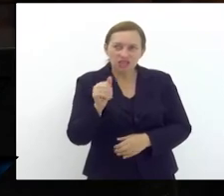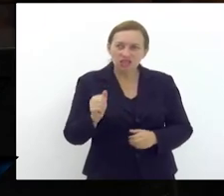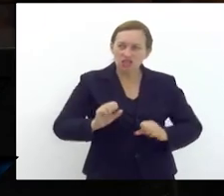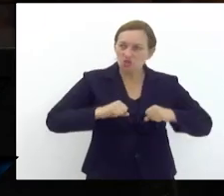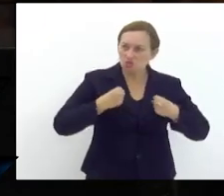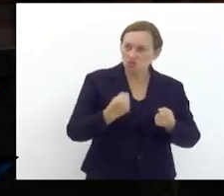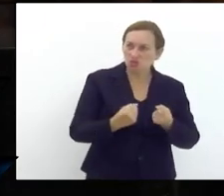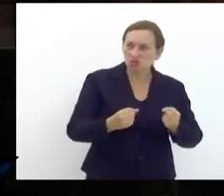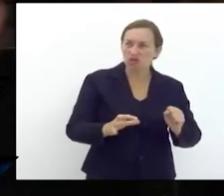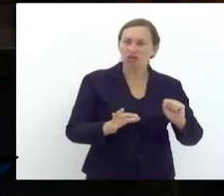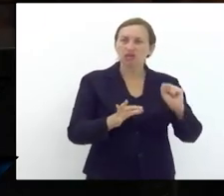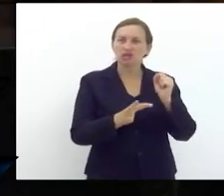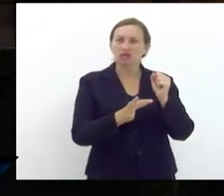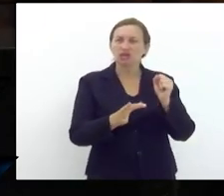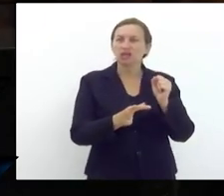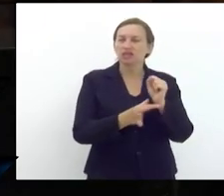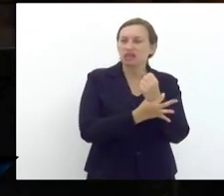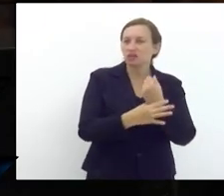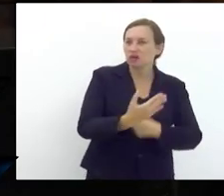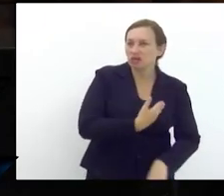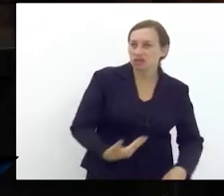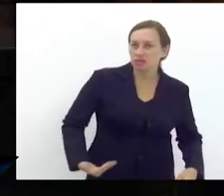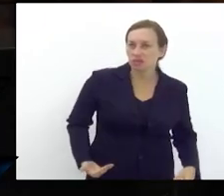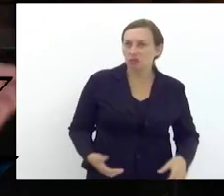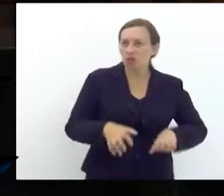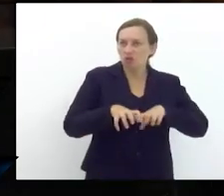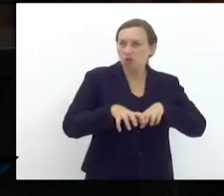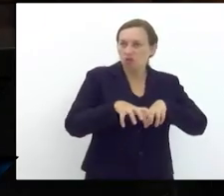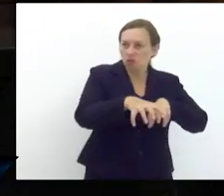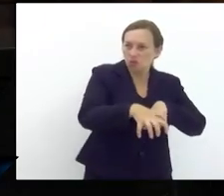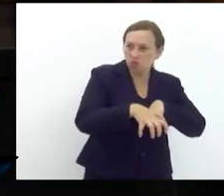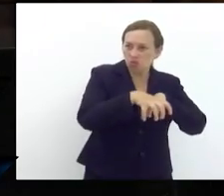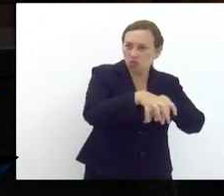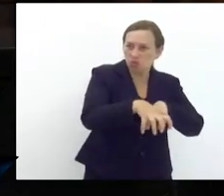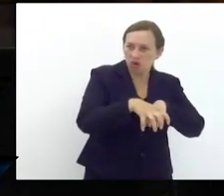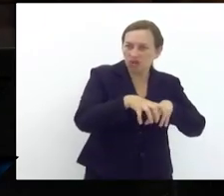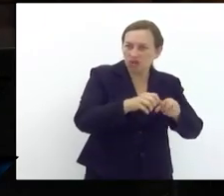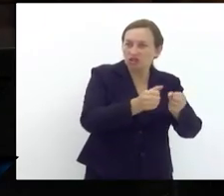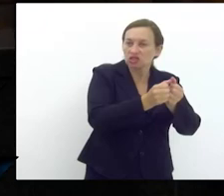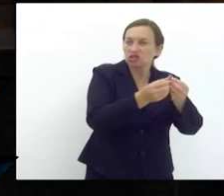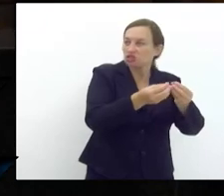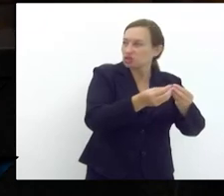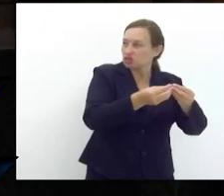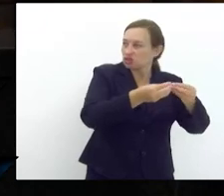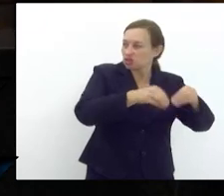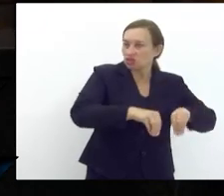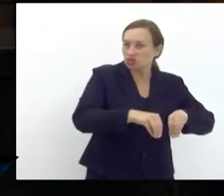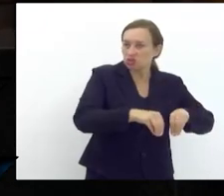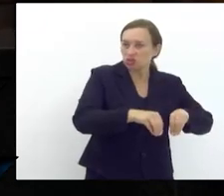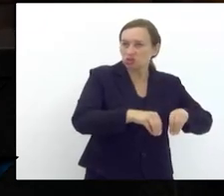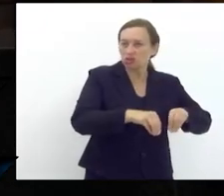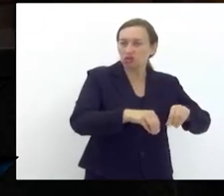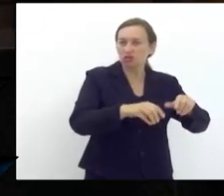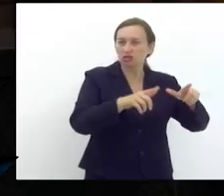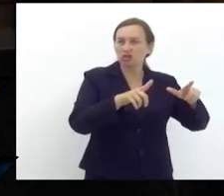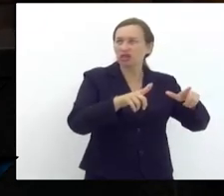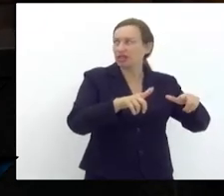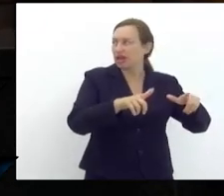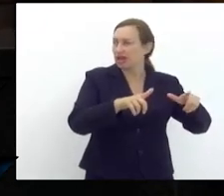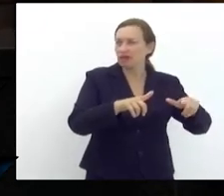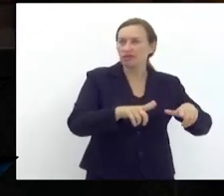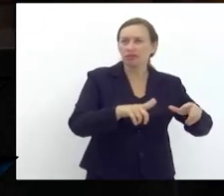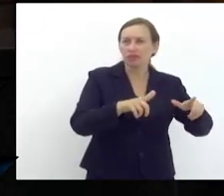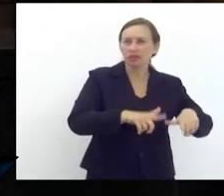força de Segurança Pública levar trator levar lá os capacho da Concert para tentar tirar essas famílias na força se os moradores quiserem